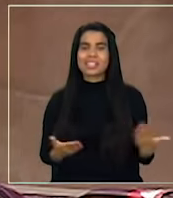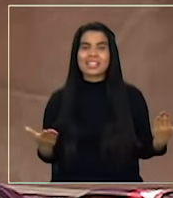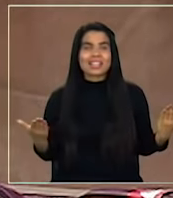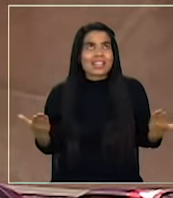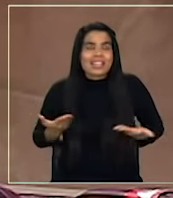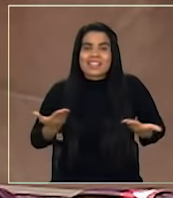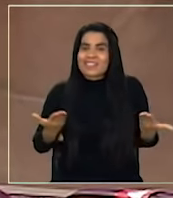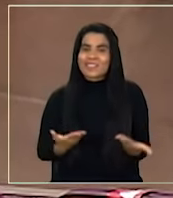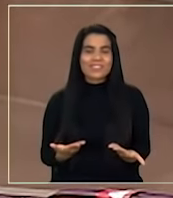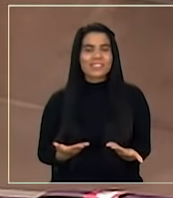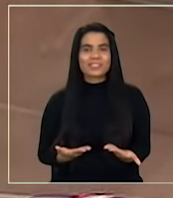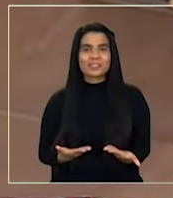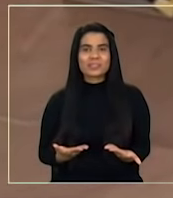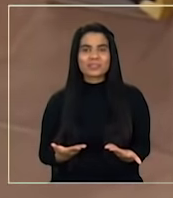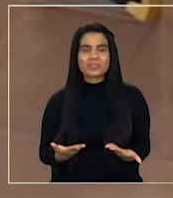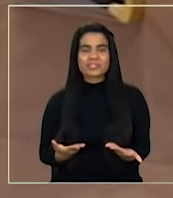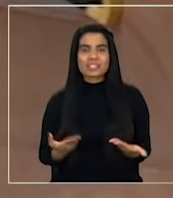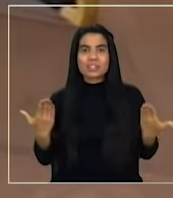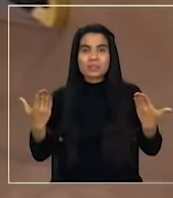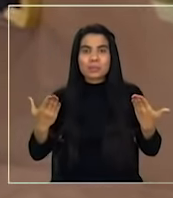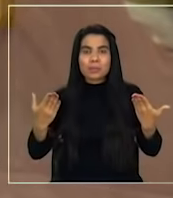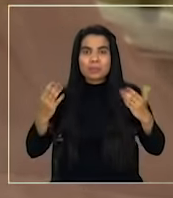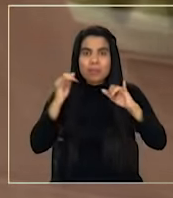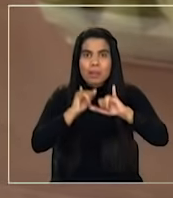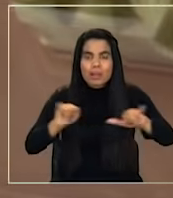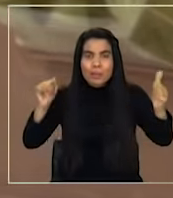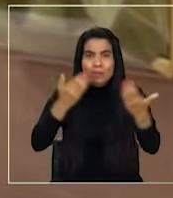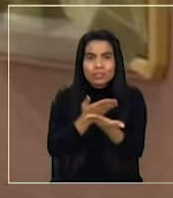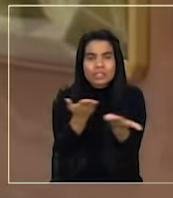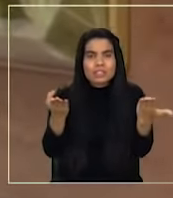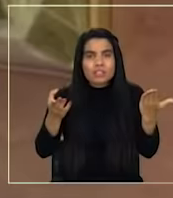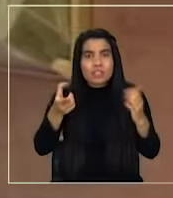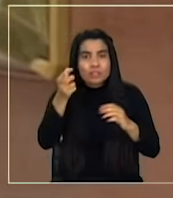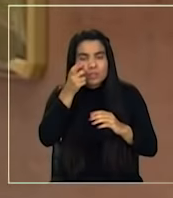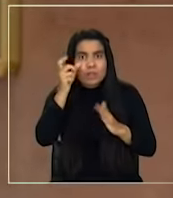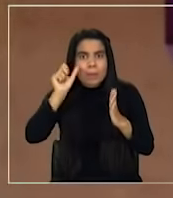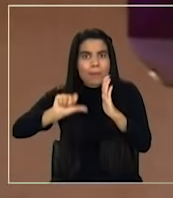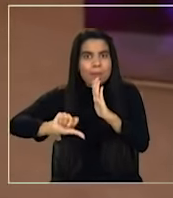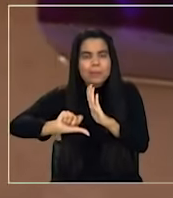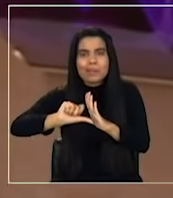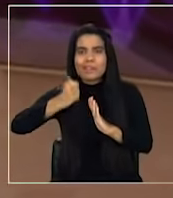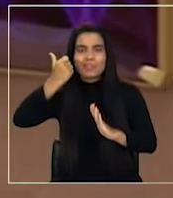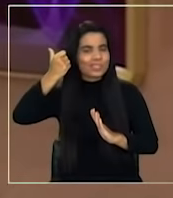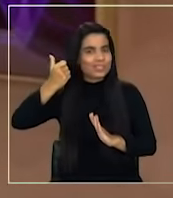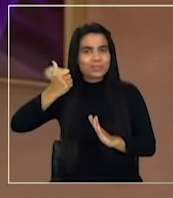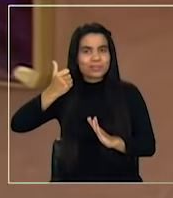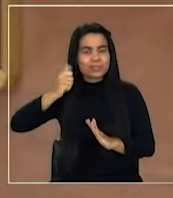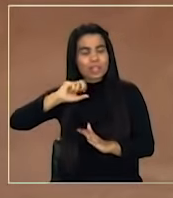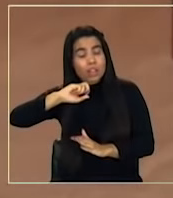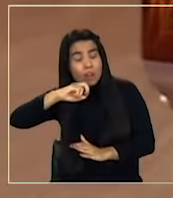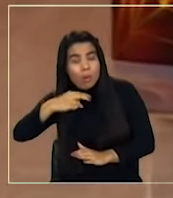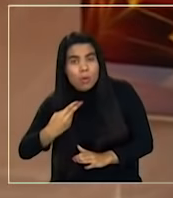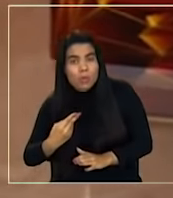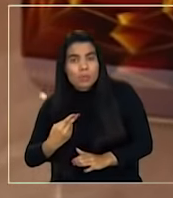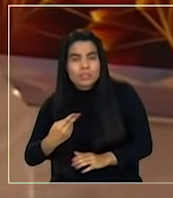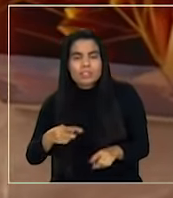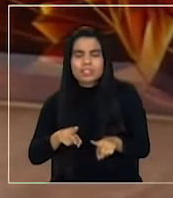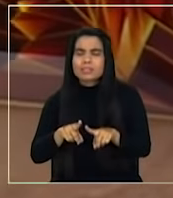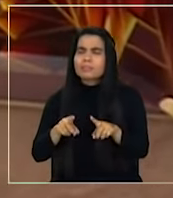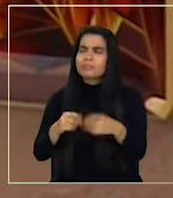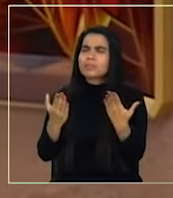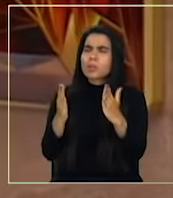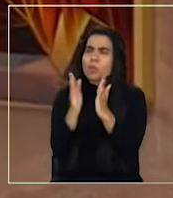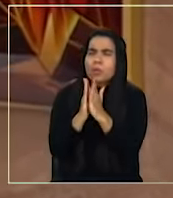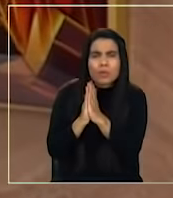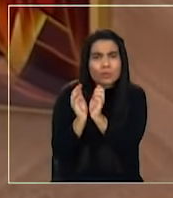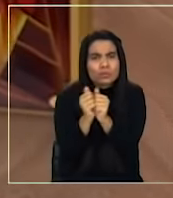Agora eu falo com você que está nos acompanhando pela primeira vez, ou você que recebeu essa oração e você